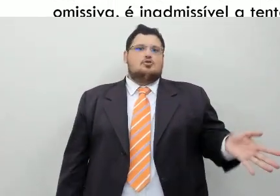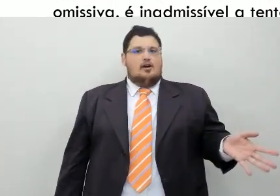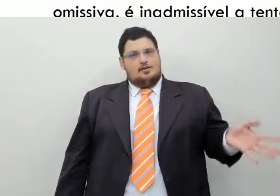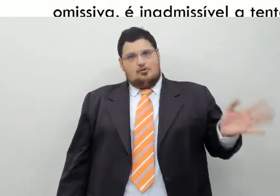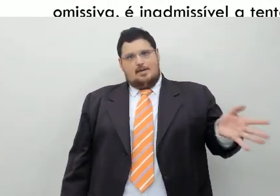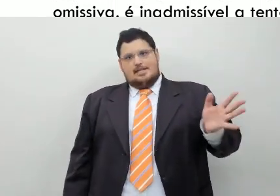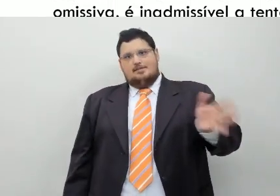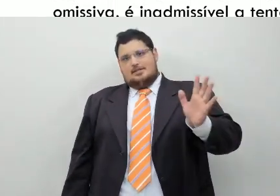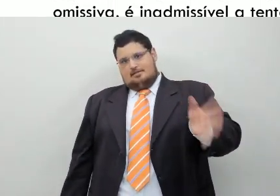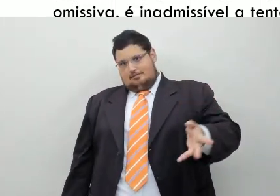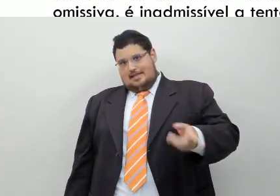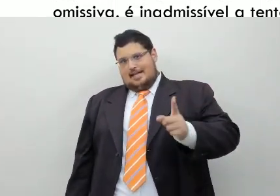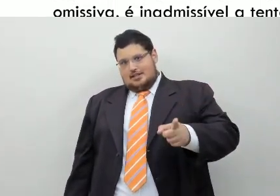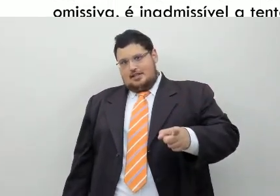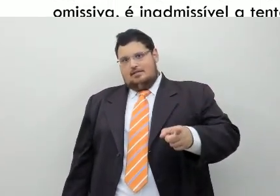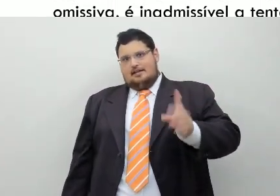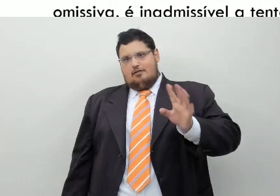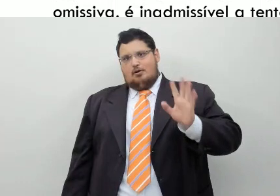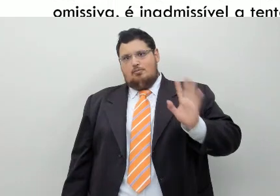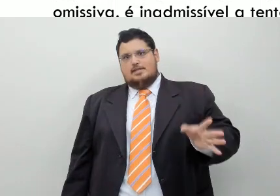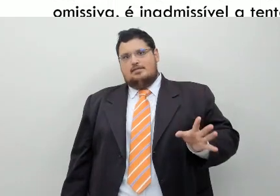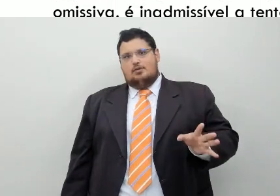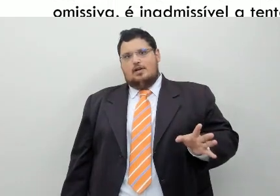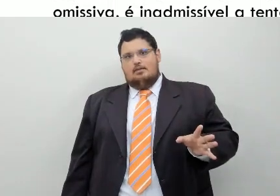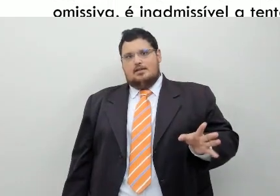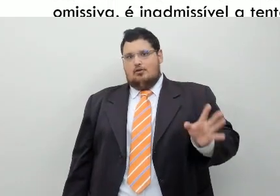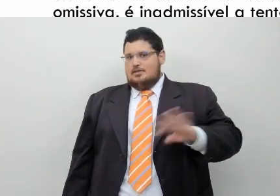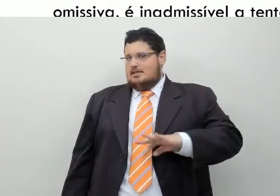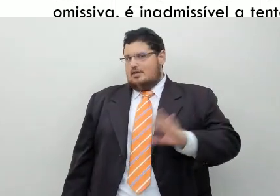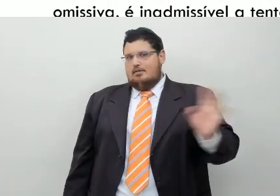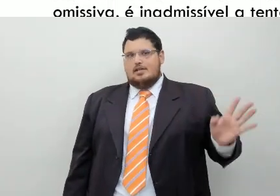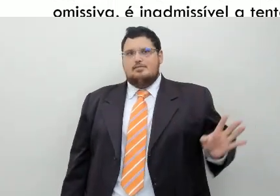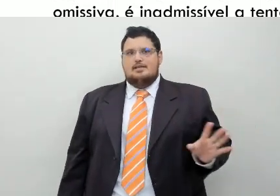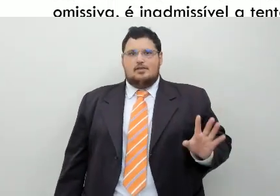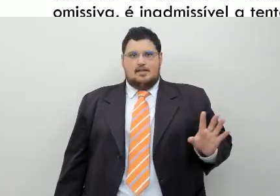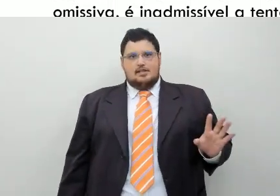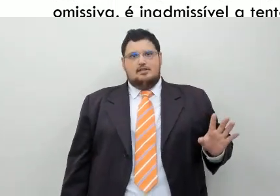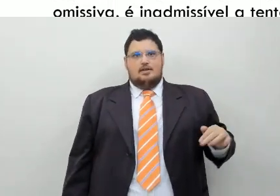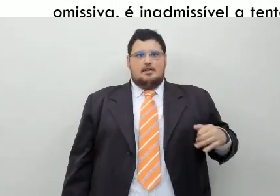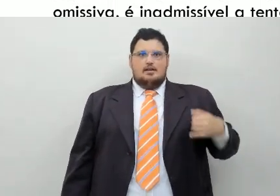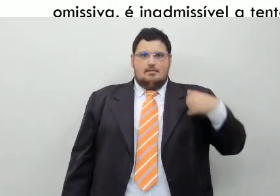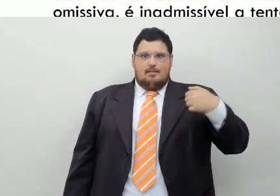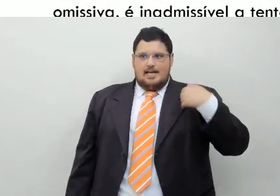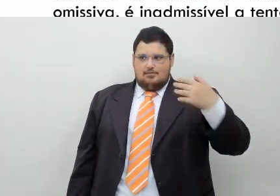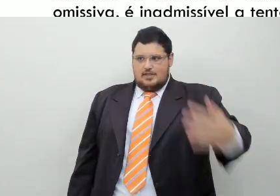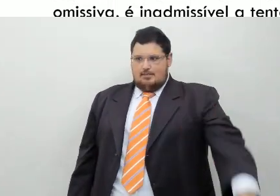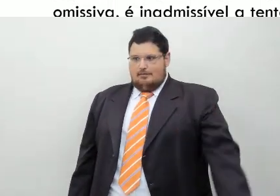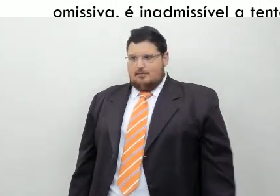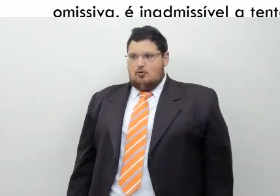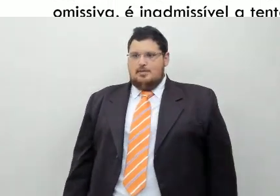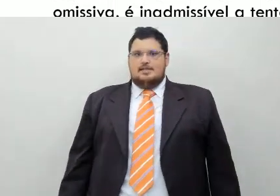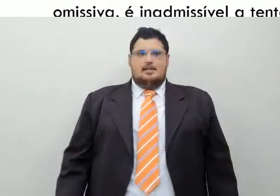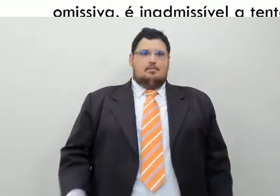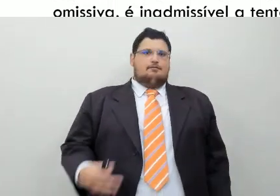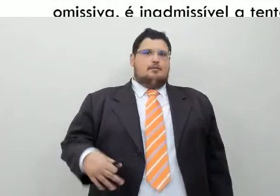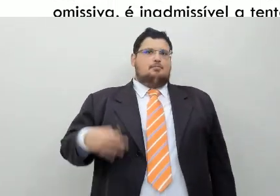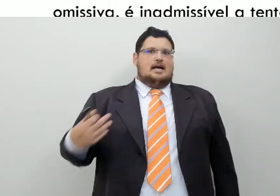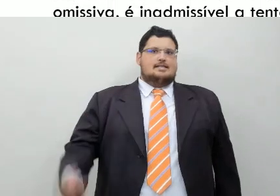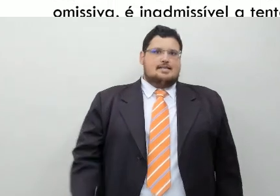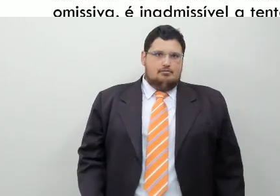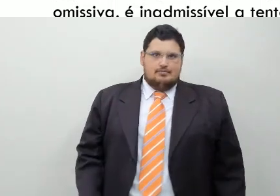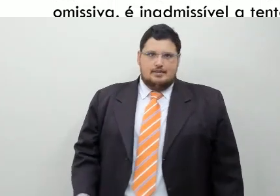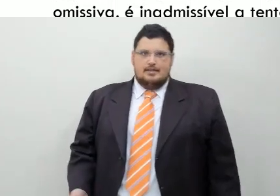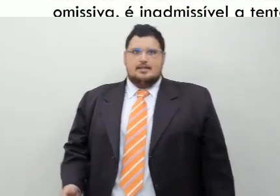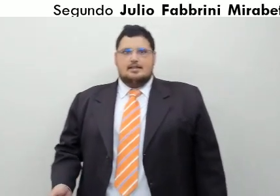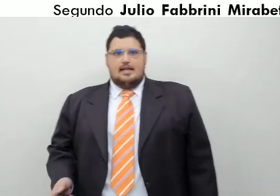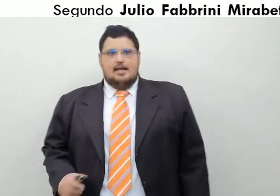E somente se admite tentativa na forma comissiva do crime. Não omissiva, não é admissível tentativa. Mas se você tem uma forma comissiva, uma forma por